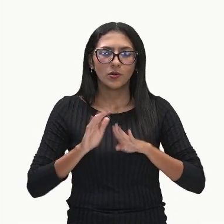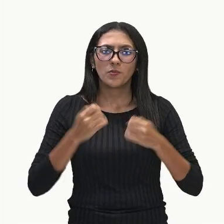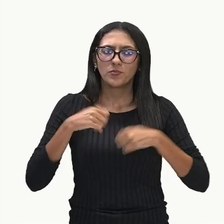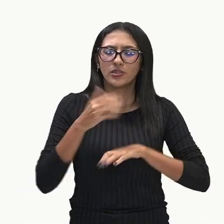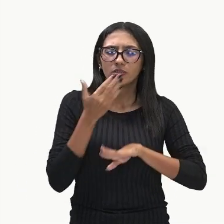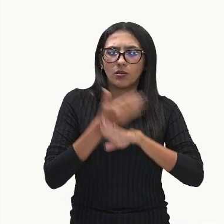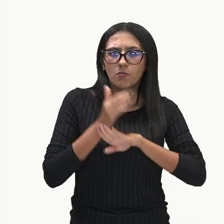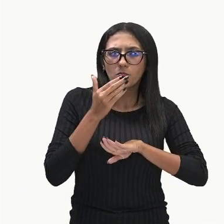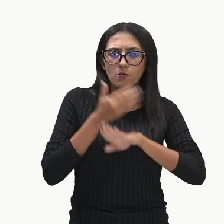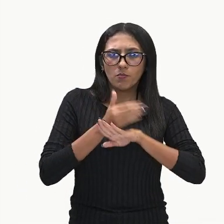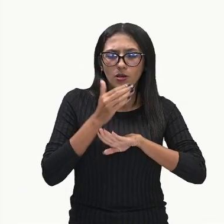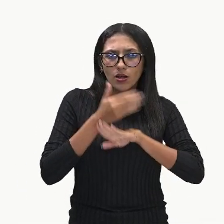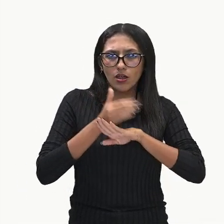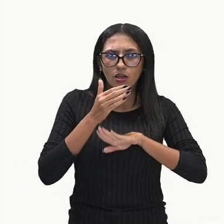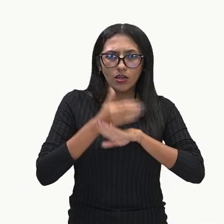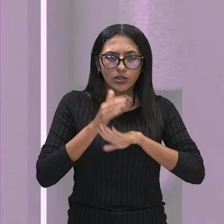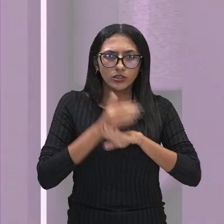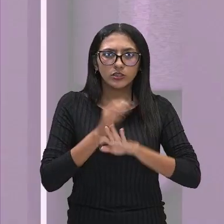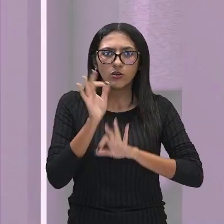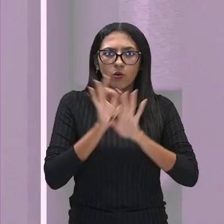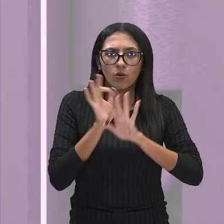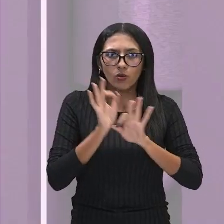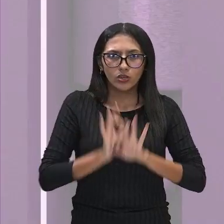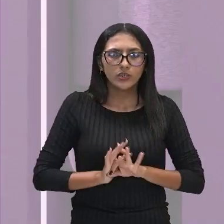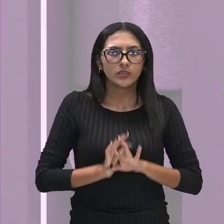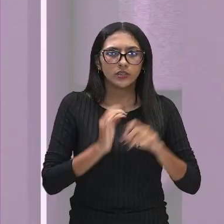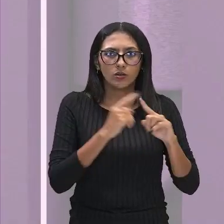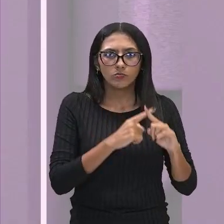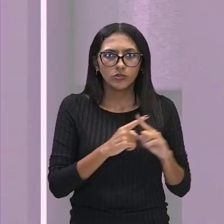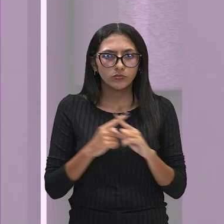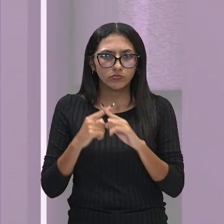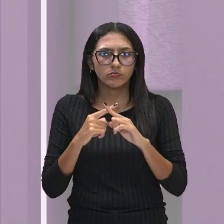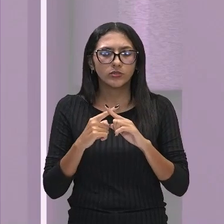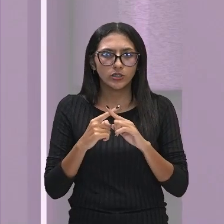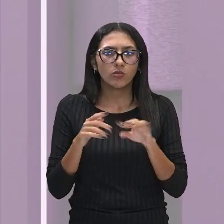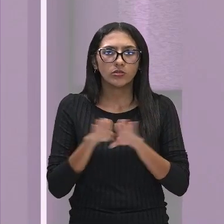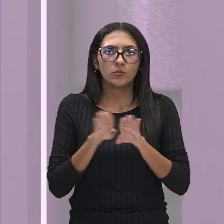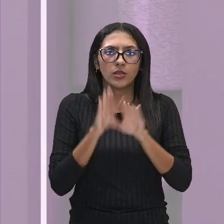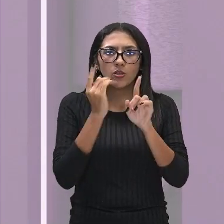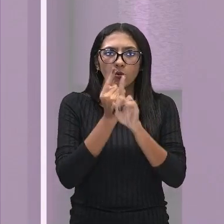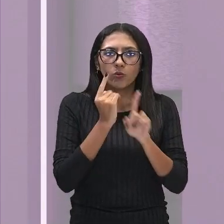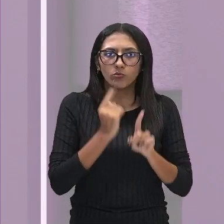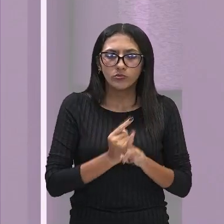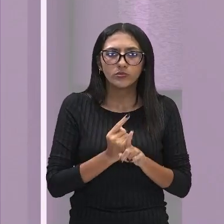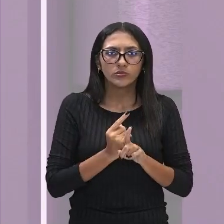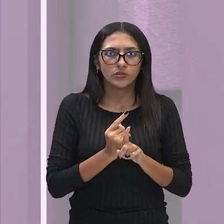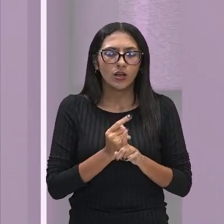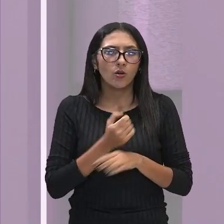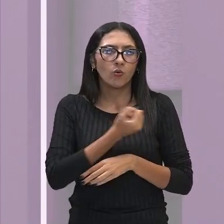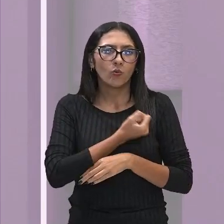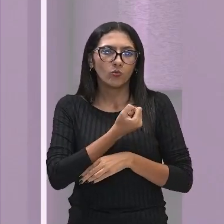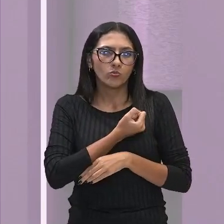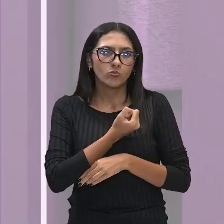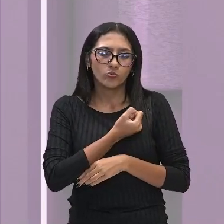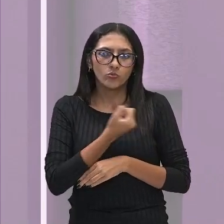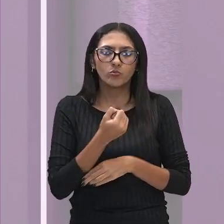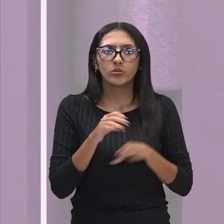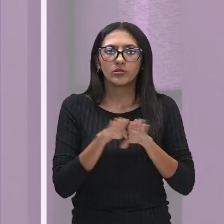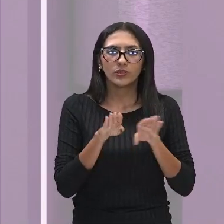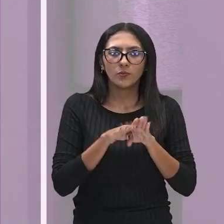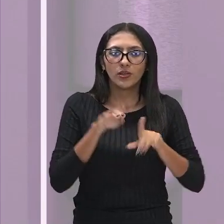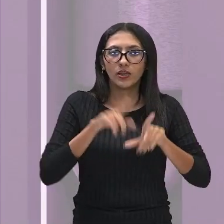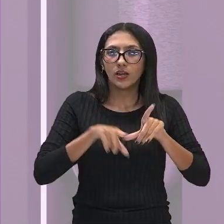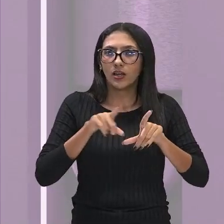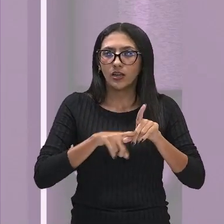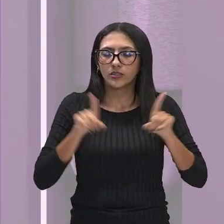praticar muito aí a questão da fatoração por fator comum, porque é fundamental. É ele que puxa ali o início da resolução